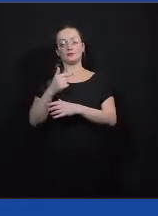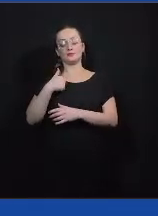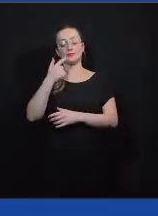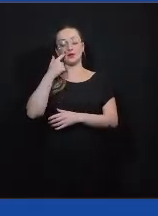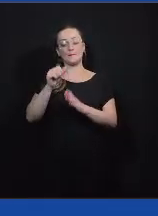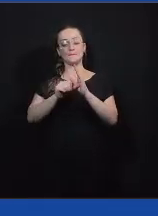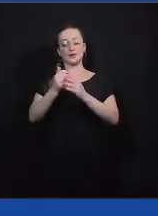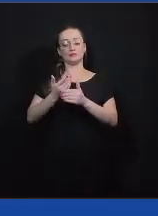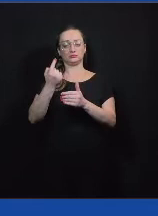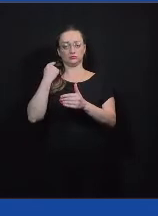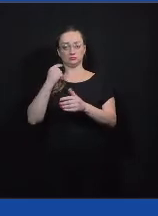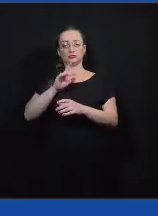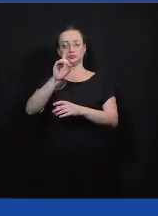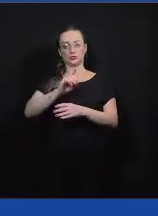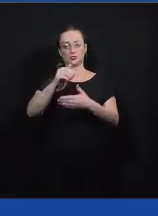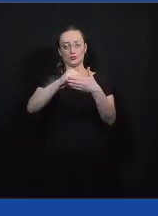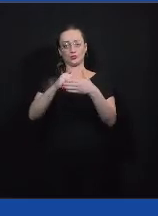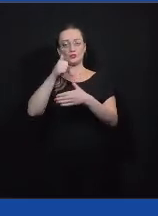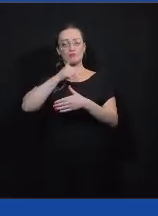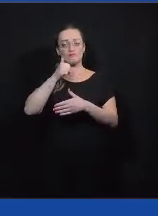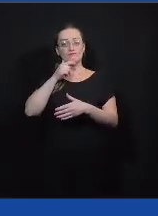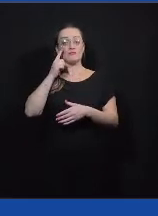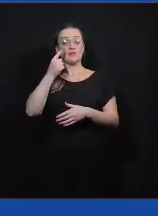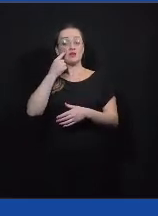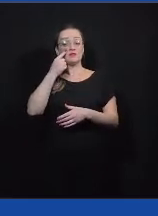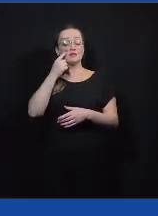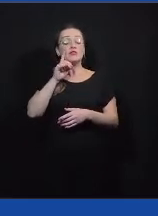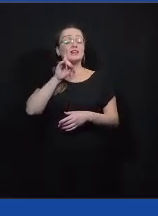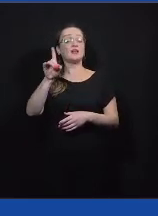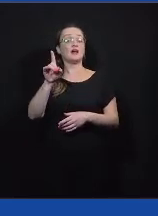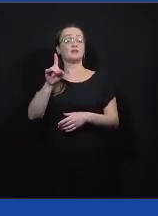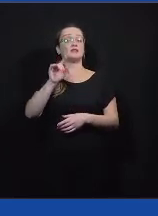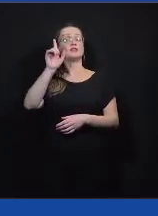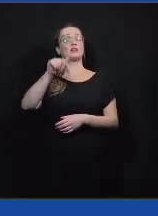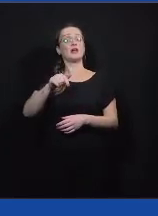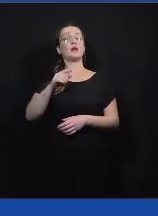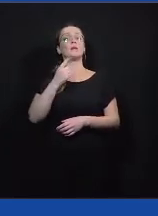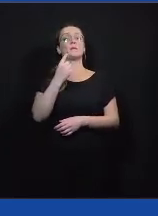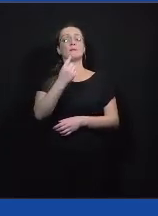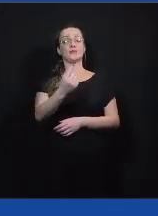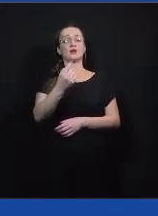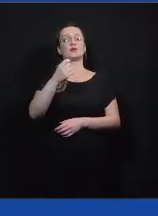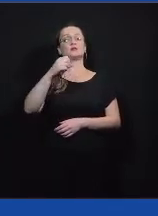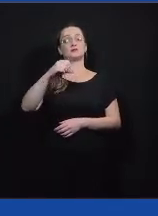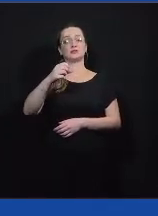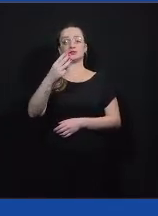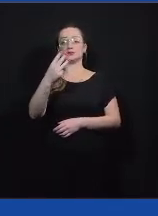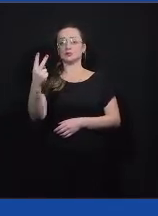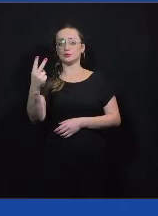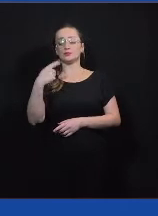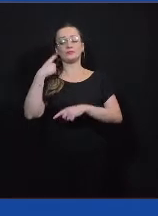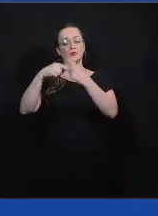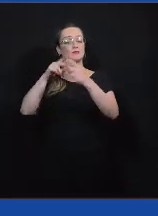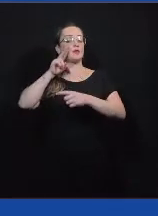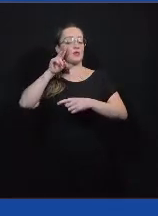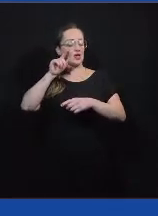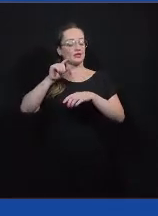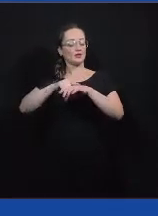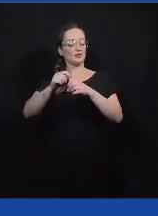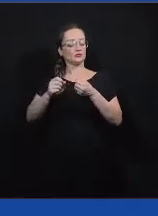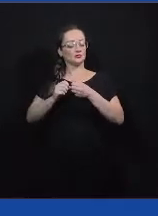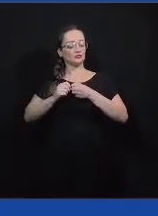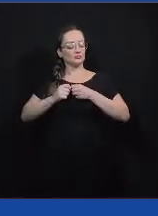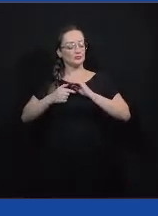sobre a primeira anterior do direito de voto das mulheres ela veio até a data que ele que foi em 1932 vamos lembrar disso na hora que a gente vê lá o